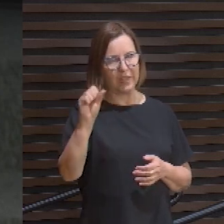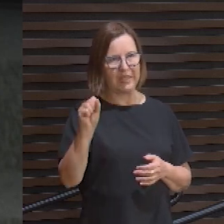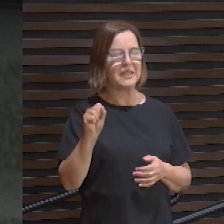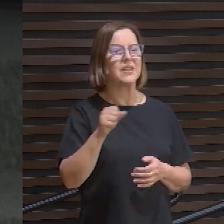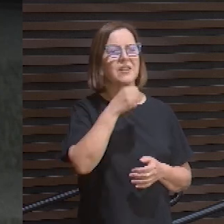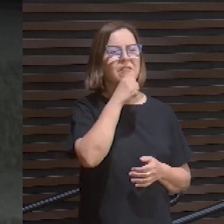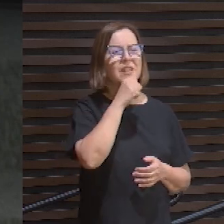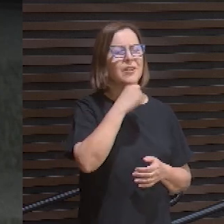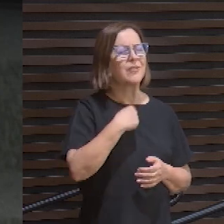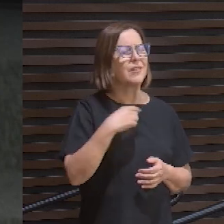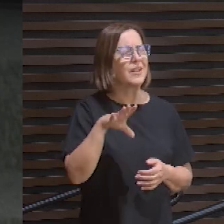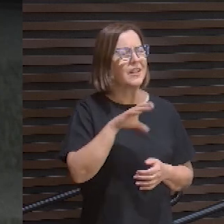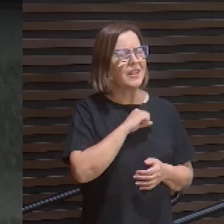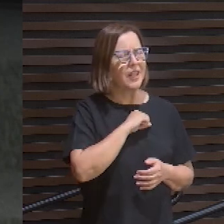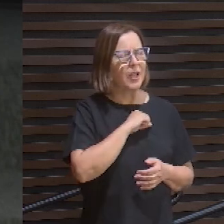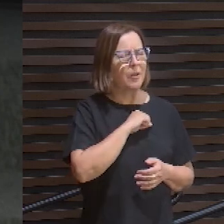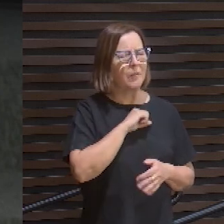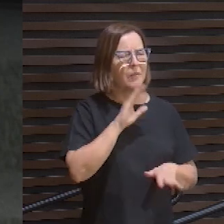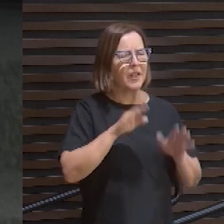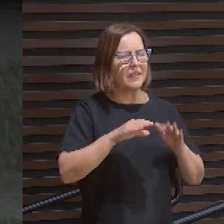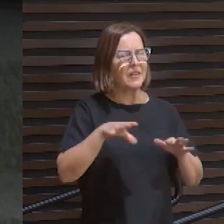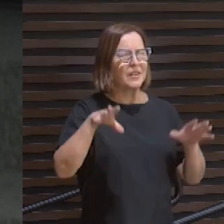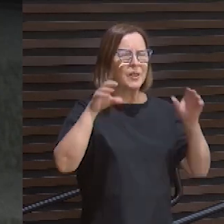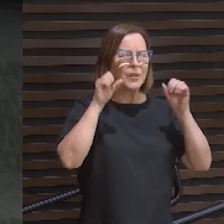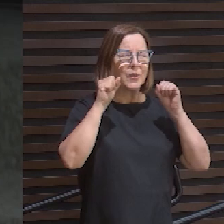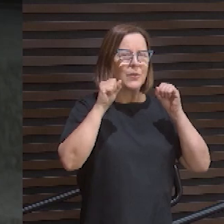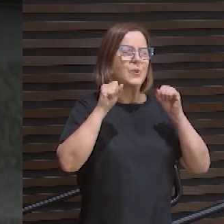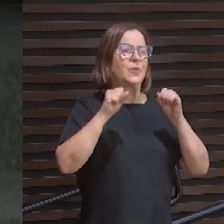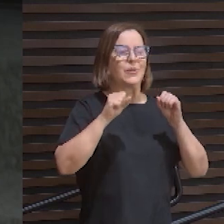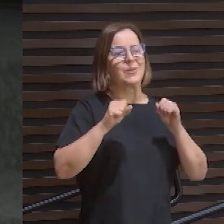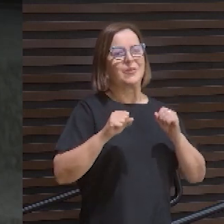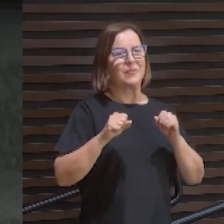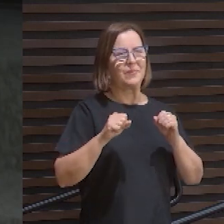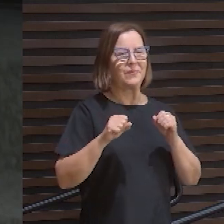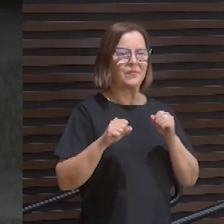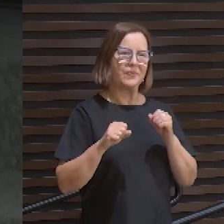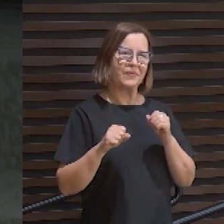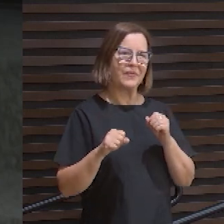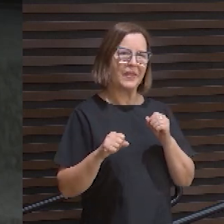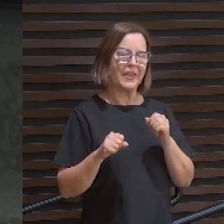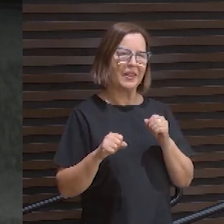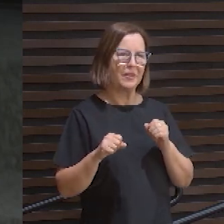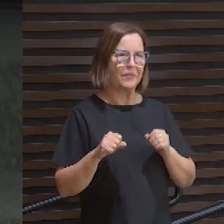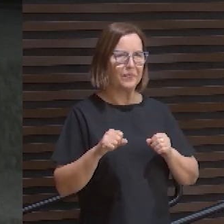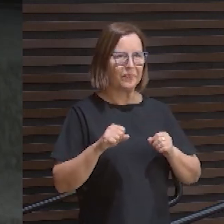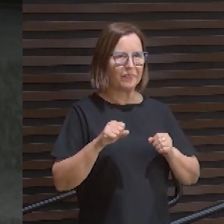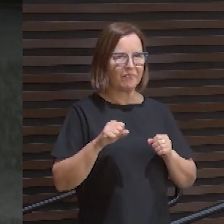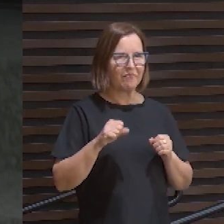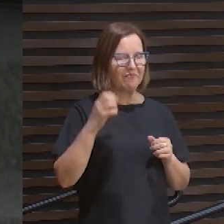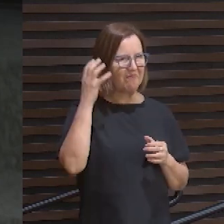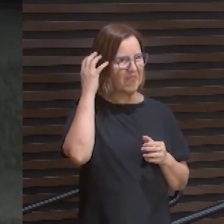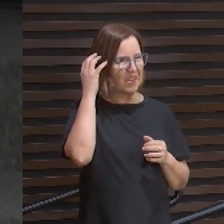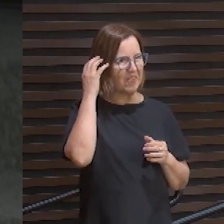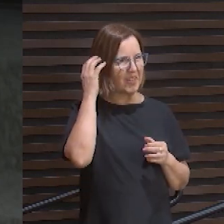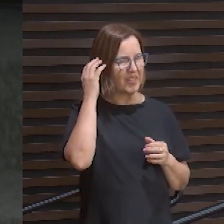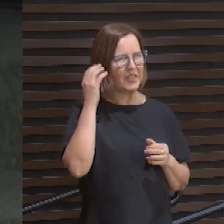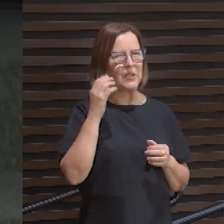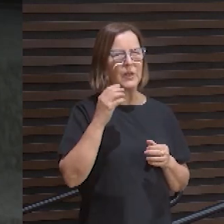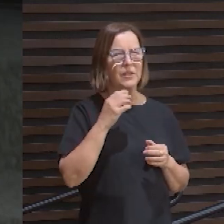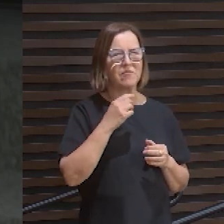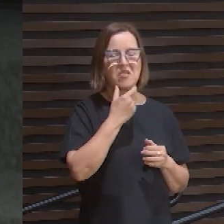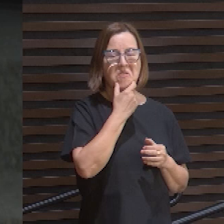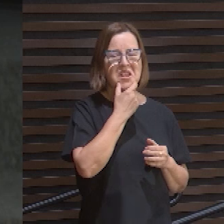umas mensagens que estão gravadas dele com aquele inglês britânico